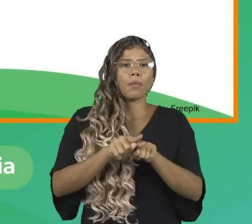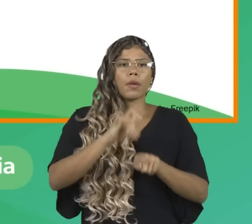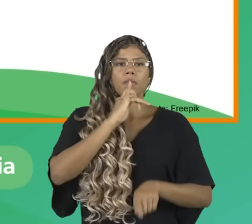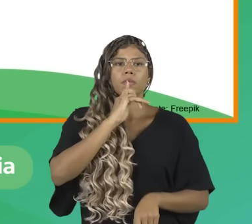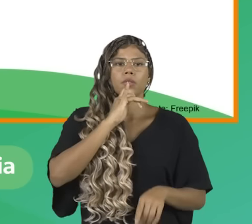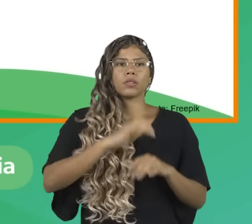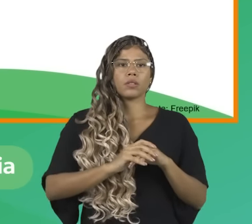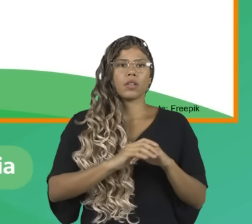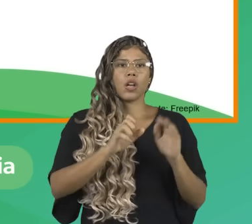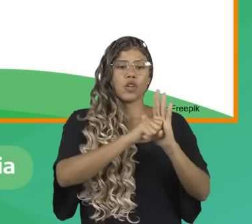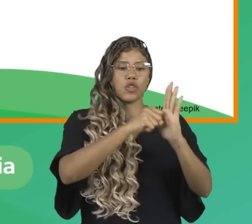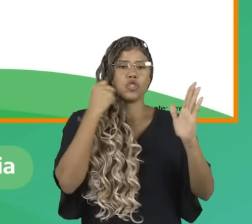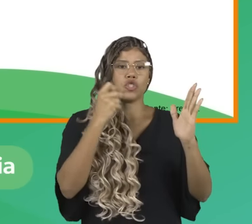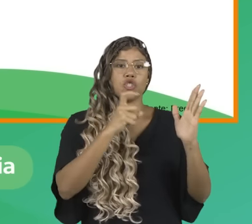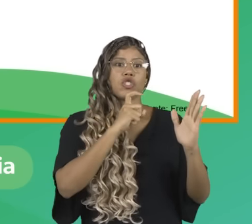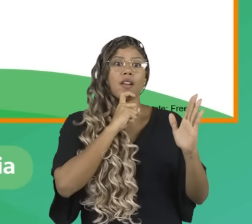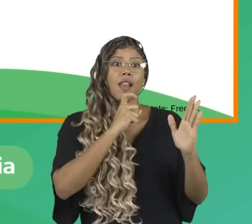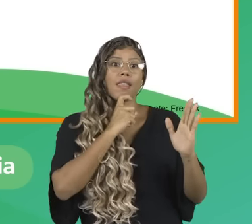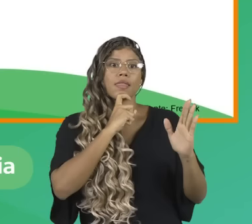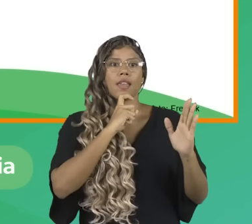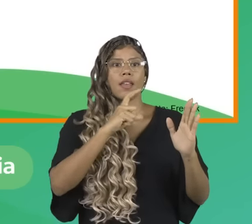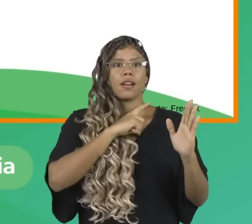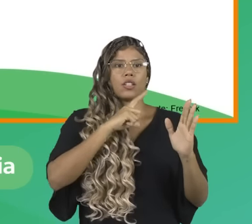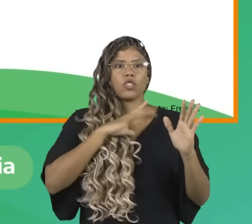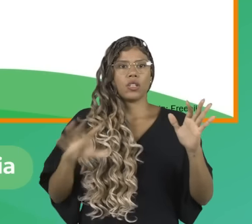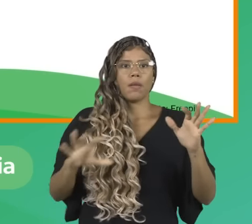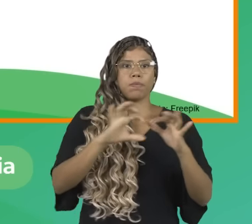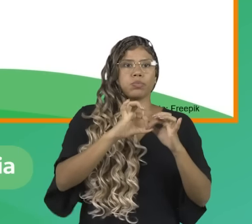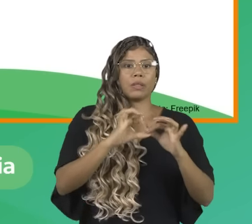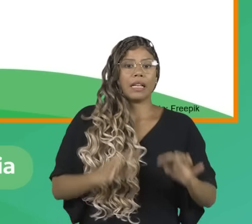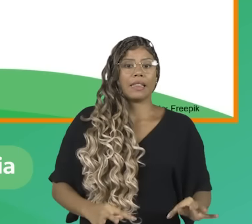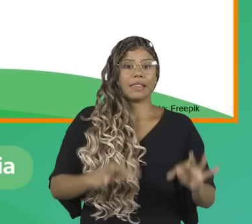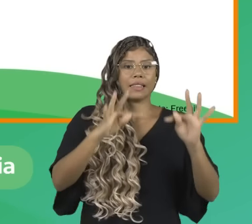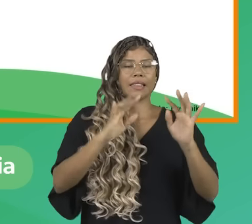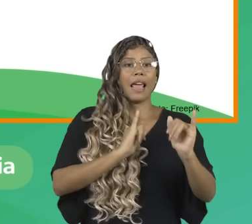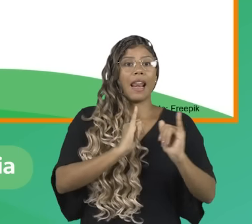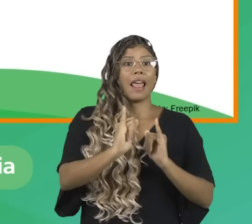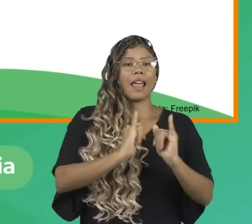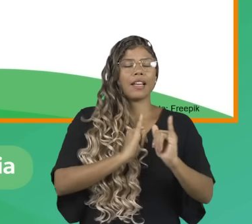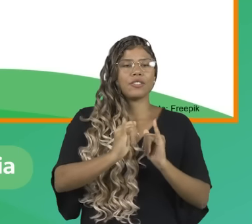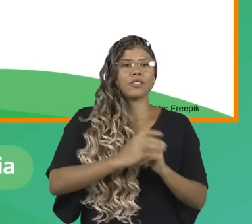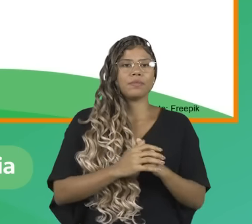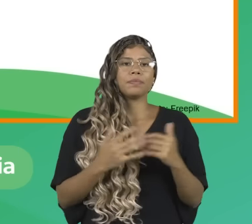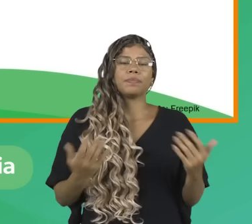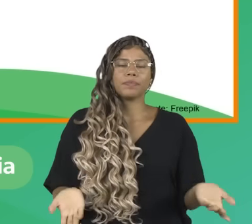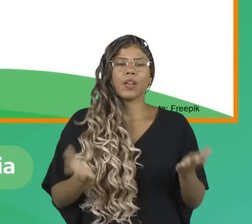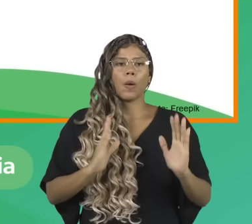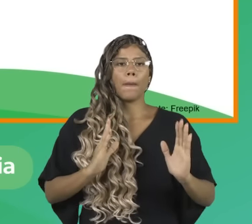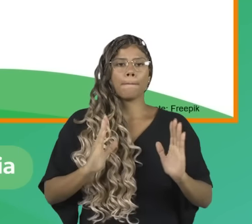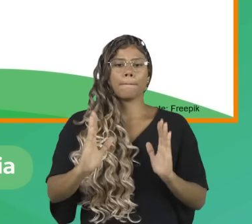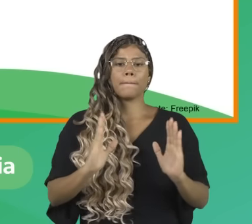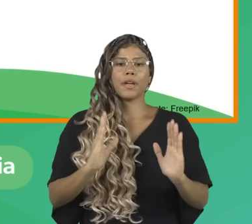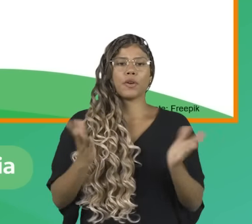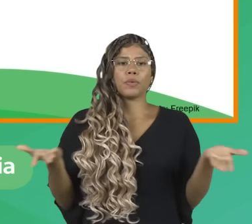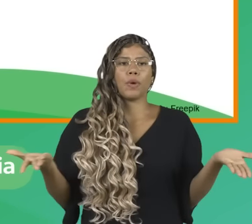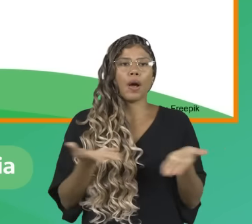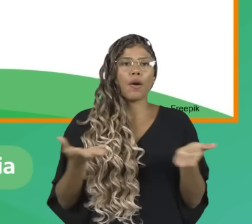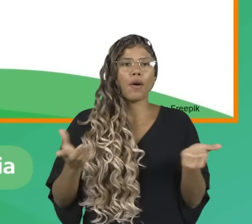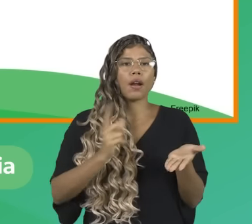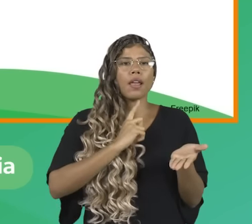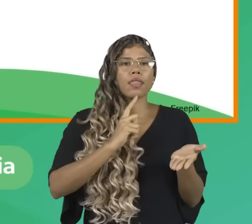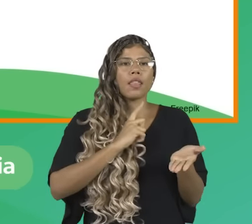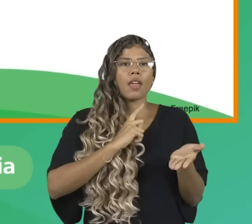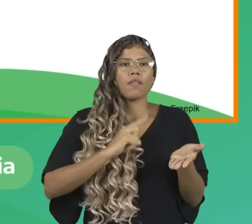com internet integrada, internet das coisas. Então, nós estamos falando de um período em que houve não só uma dominância tecnológica muito